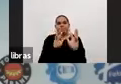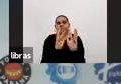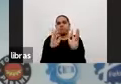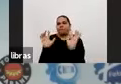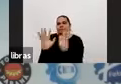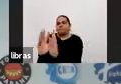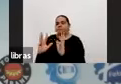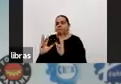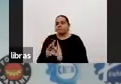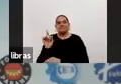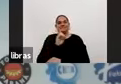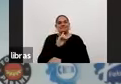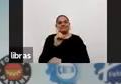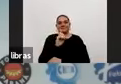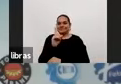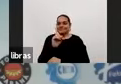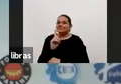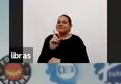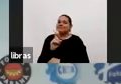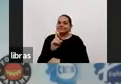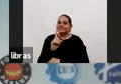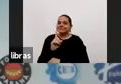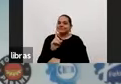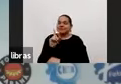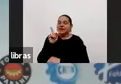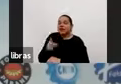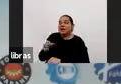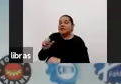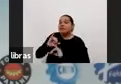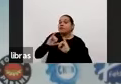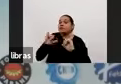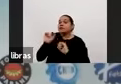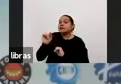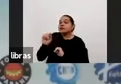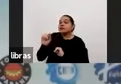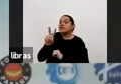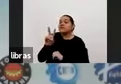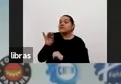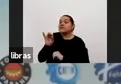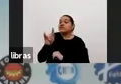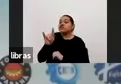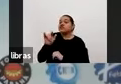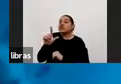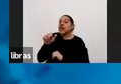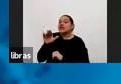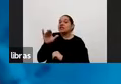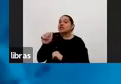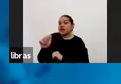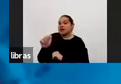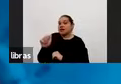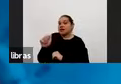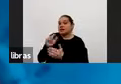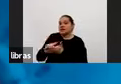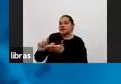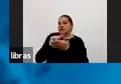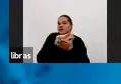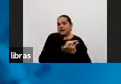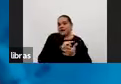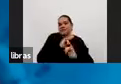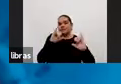aglomeração, e esses são dados da Vigilância Sanitária aqui de Curitiba. É com você, Fernando.